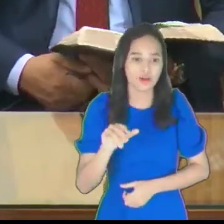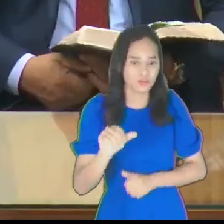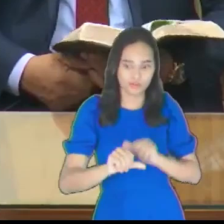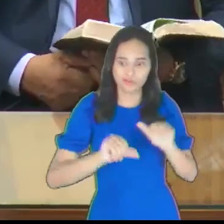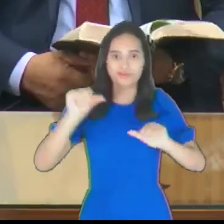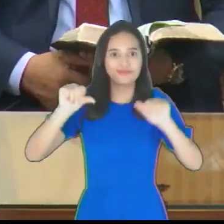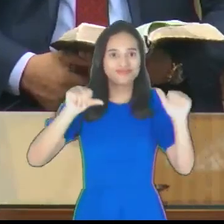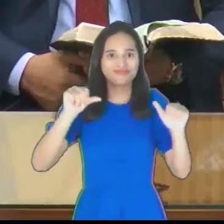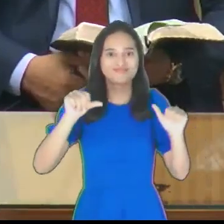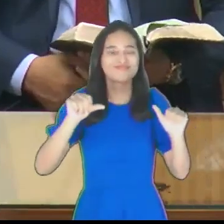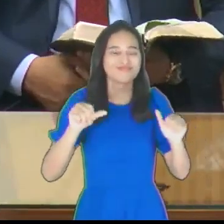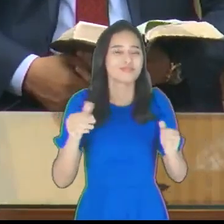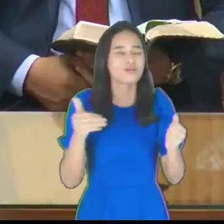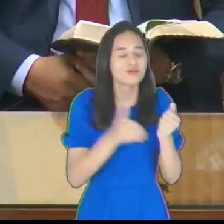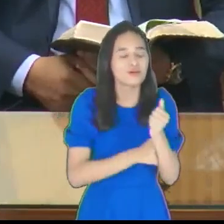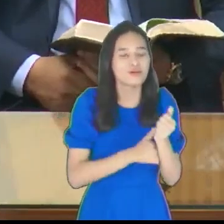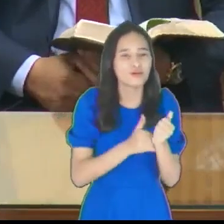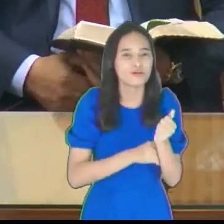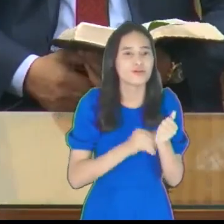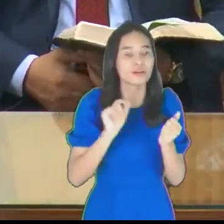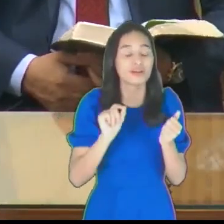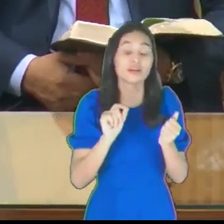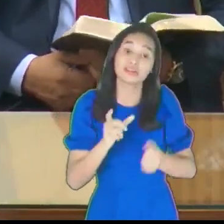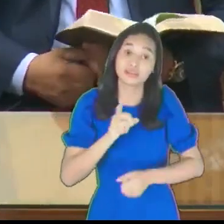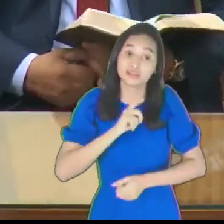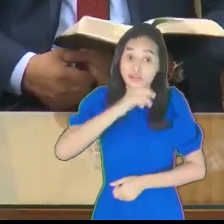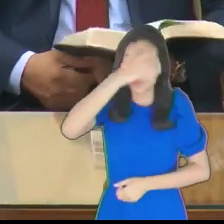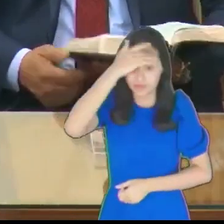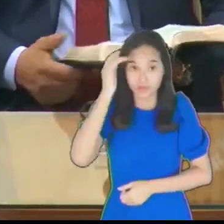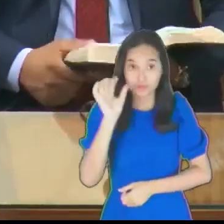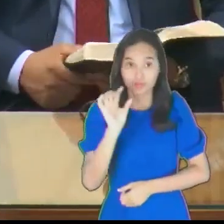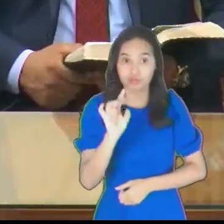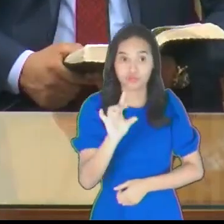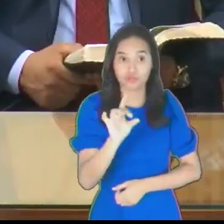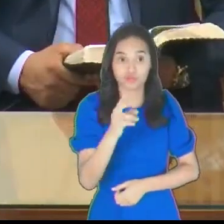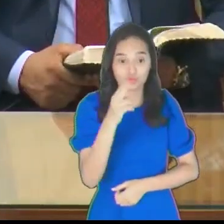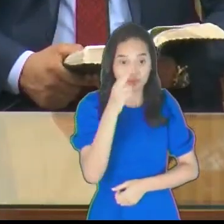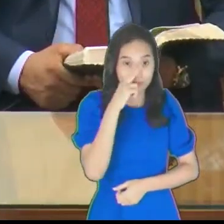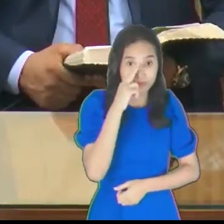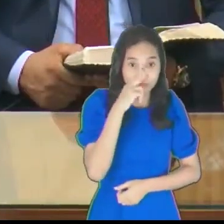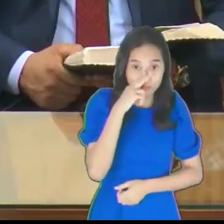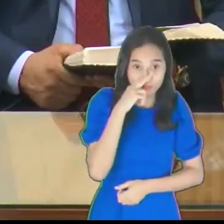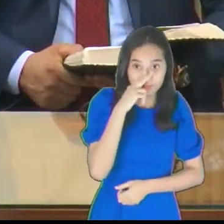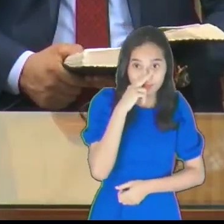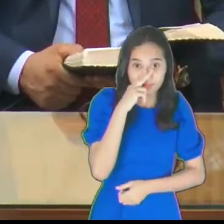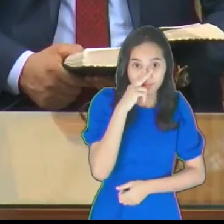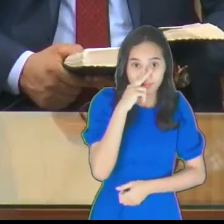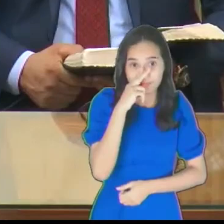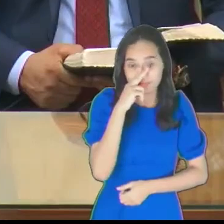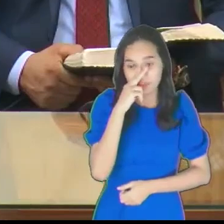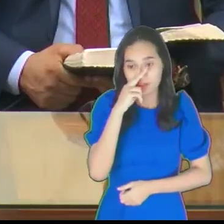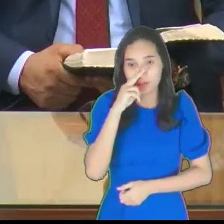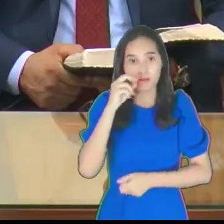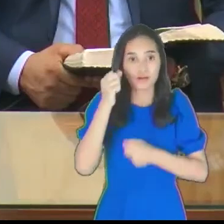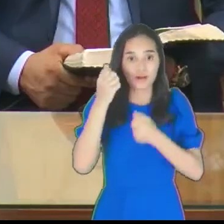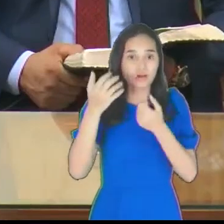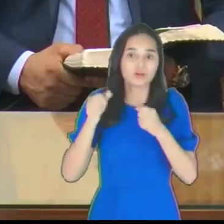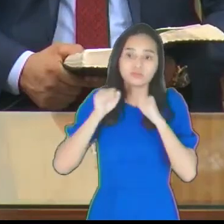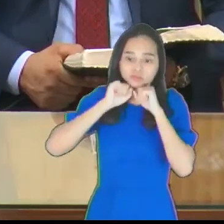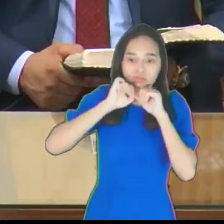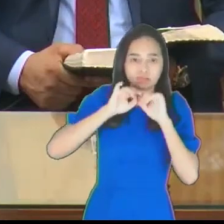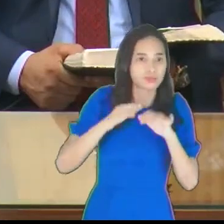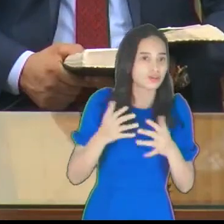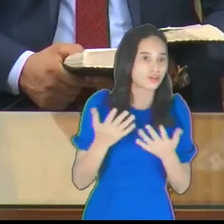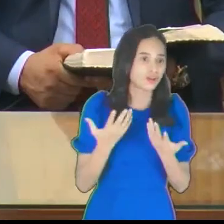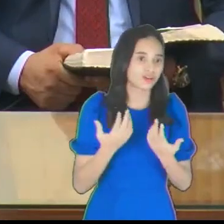O segredo, irmão, tem gente, irmão, que só é crente quando não alcança a bênção. Tem gente que depois